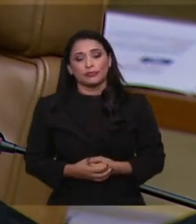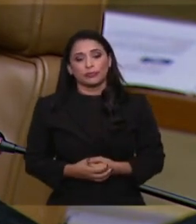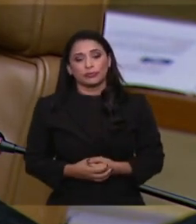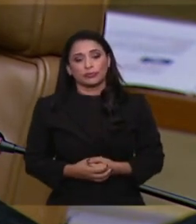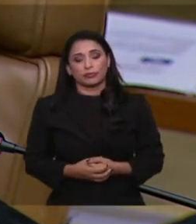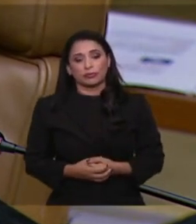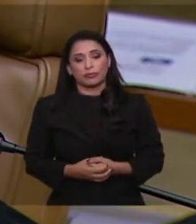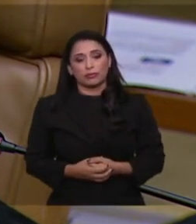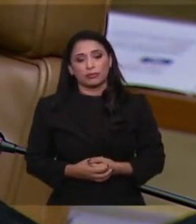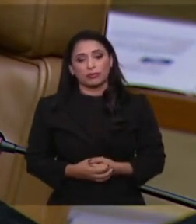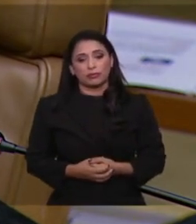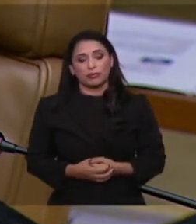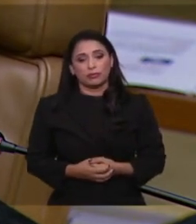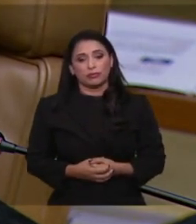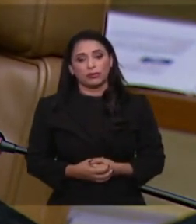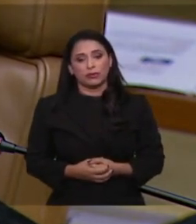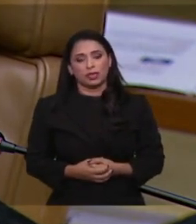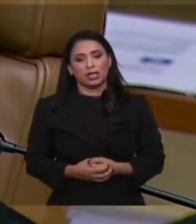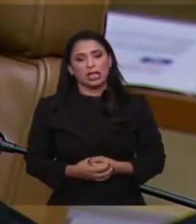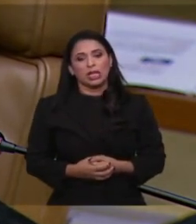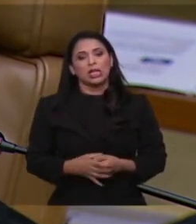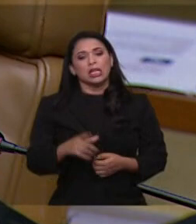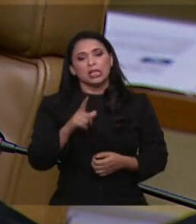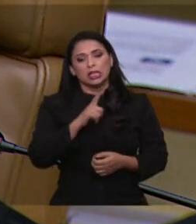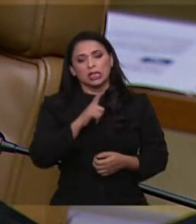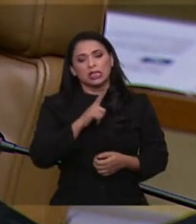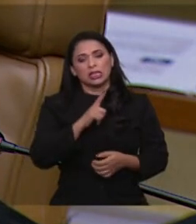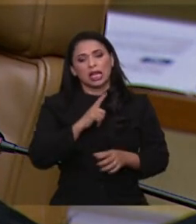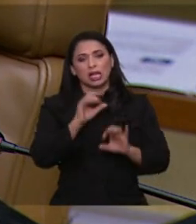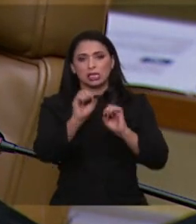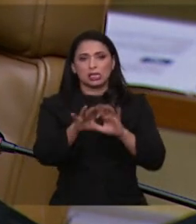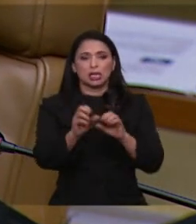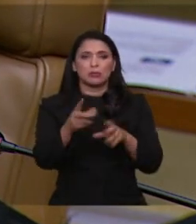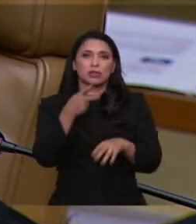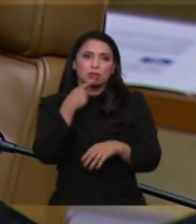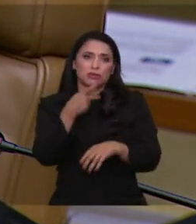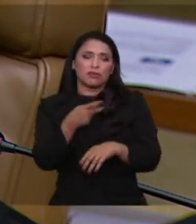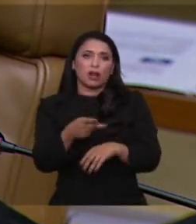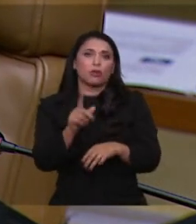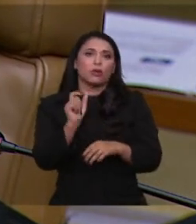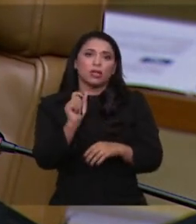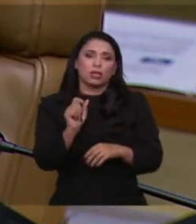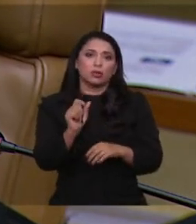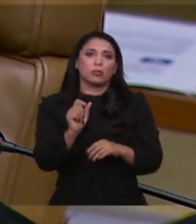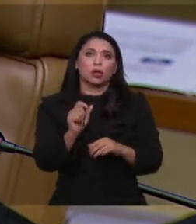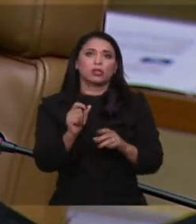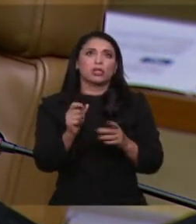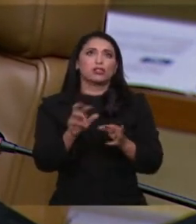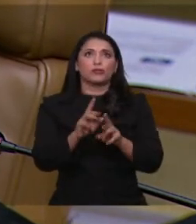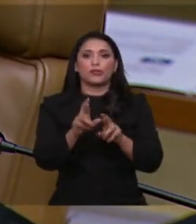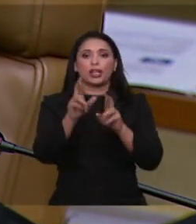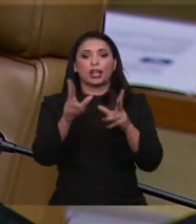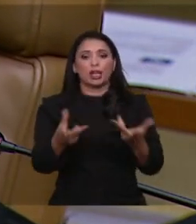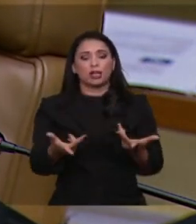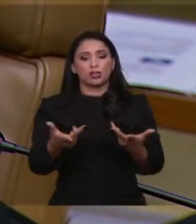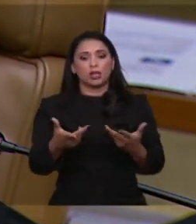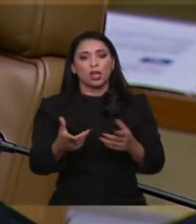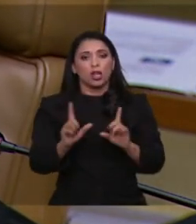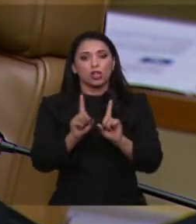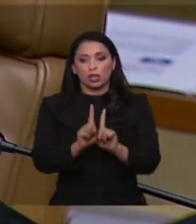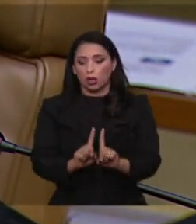parte da doutrina diz que isso pode ser resolvido com outras ações judiciais, por exemplo, com a separação de